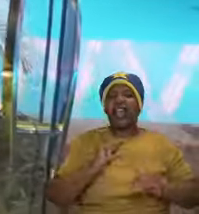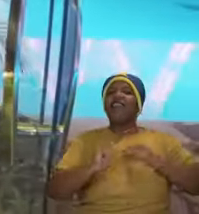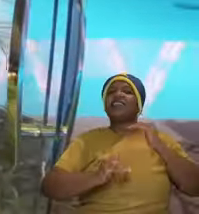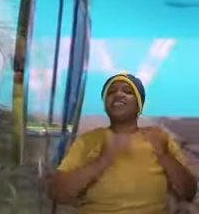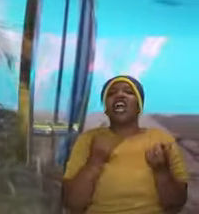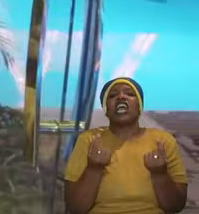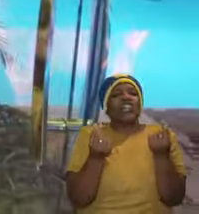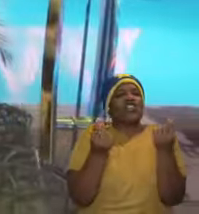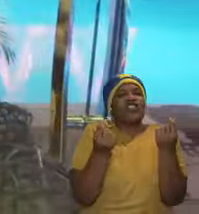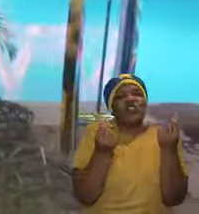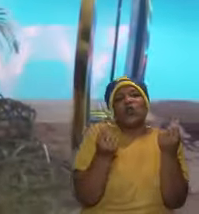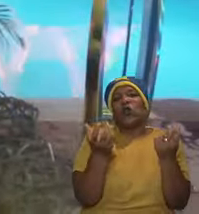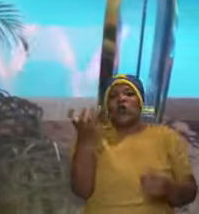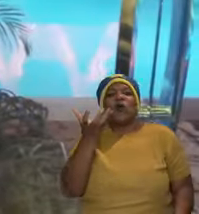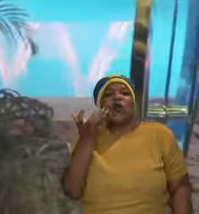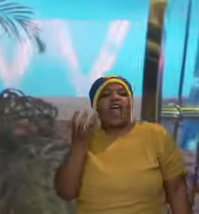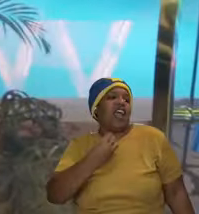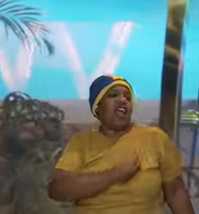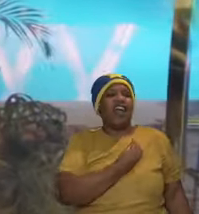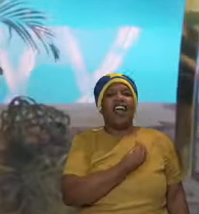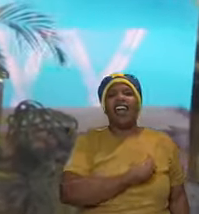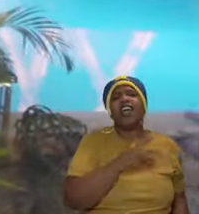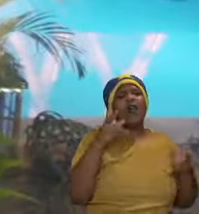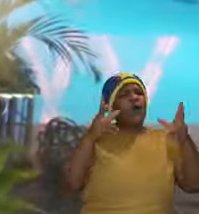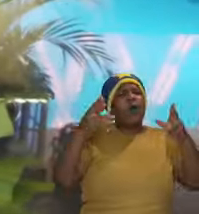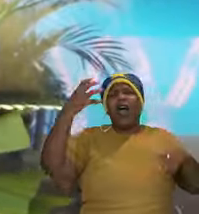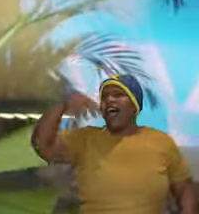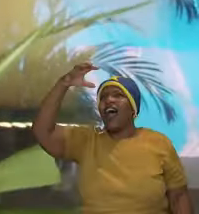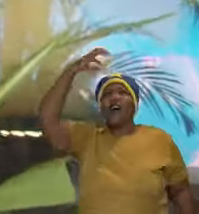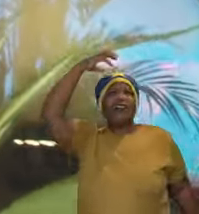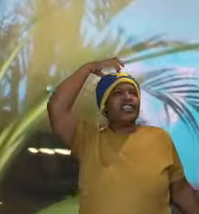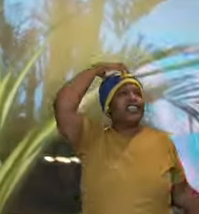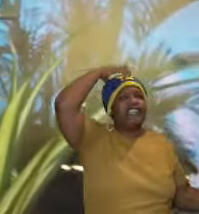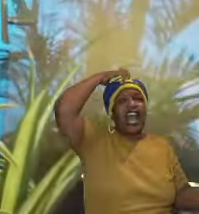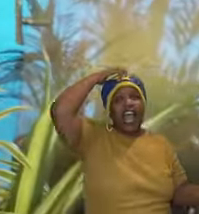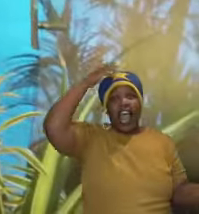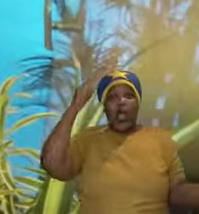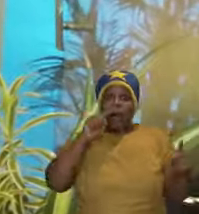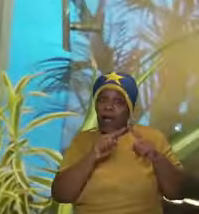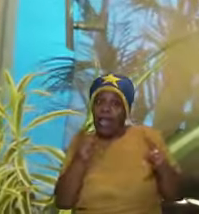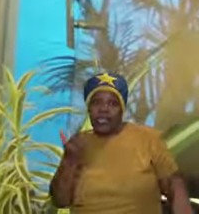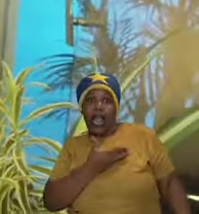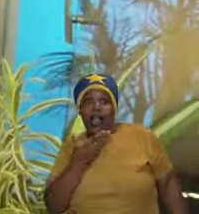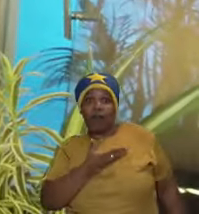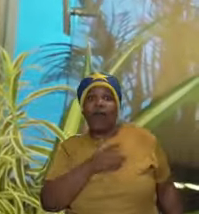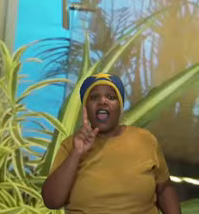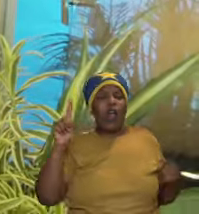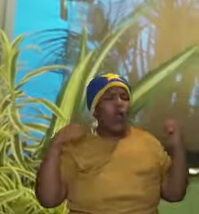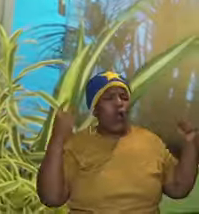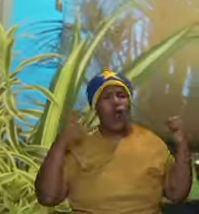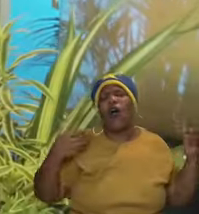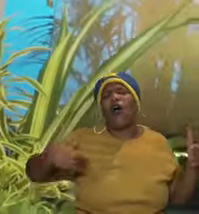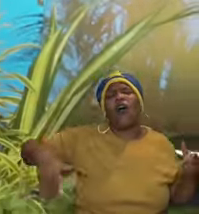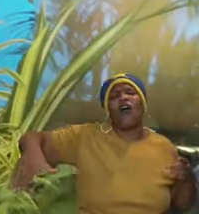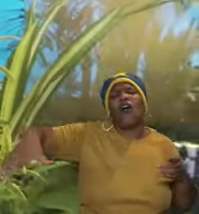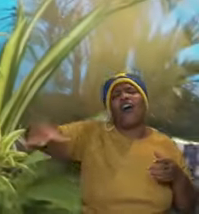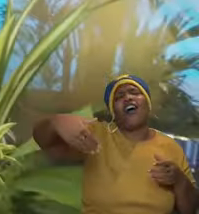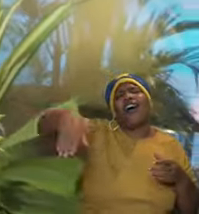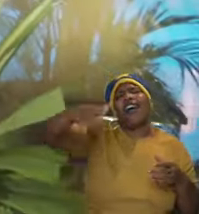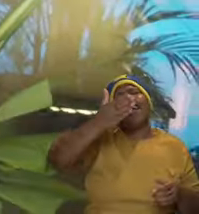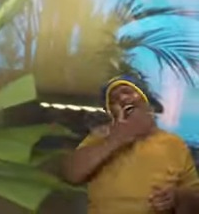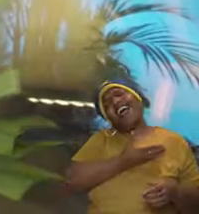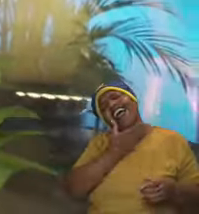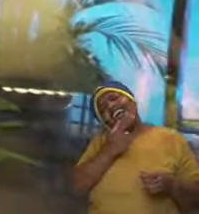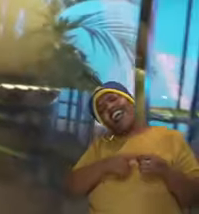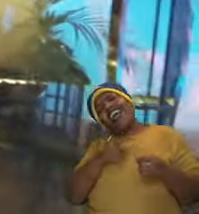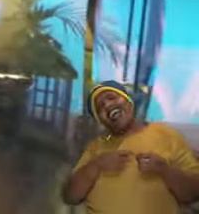dinheiro. Sempre quero viver como vive os ex. Cola com os loucos do bairro inteiro. Quero prazer